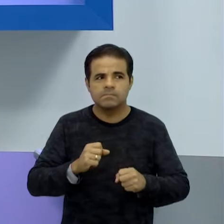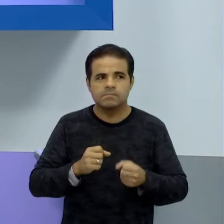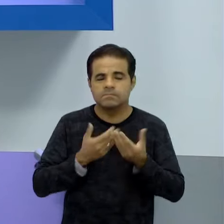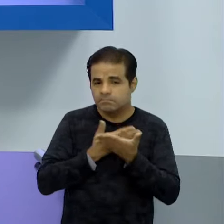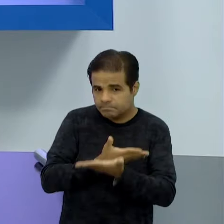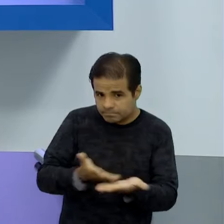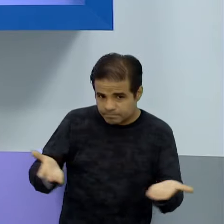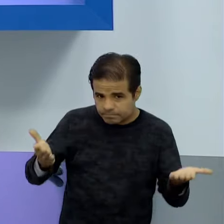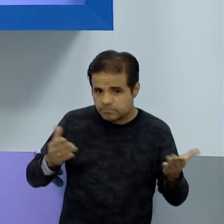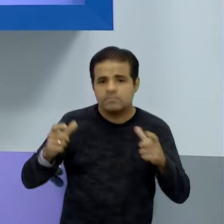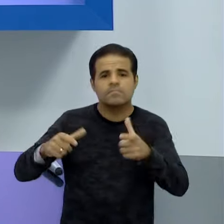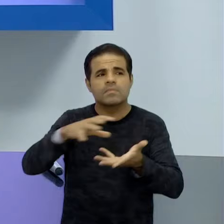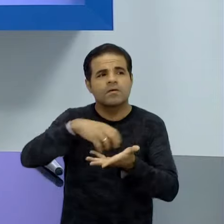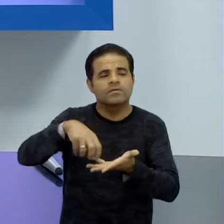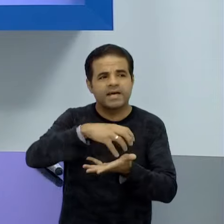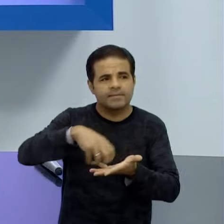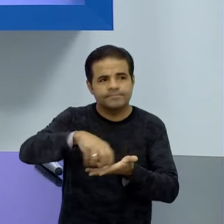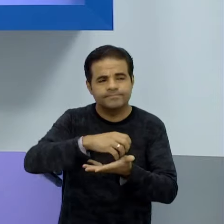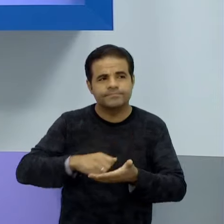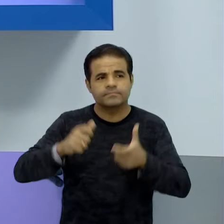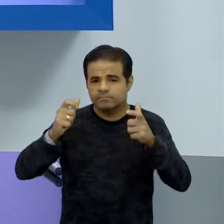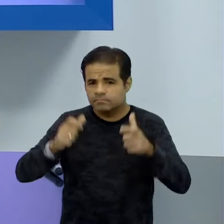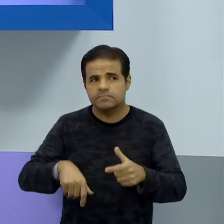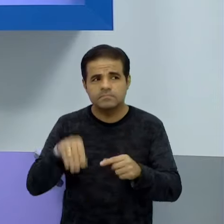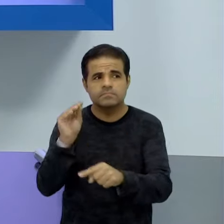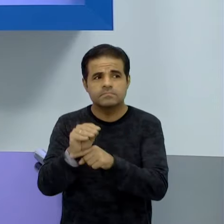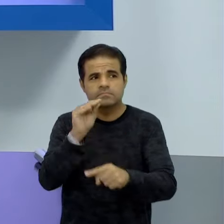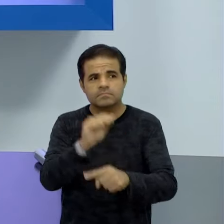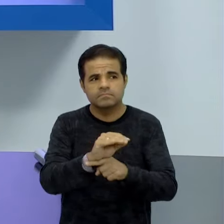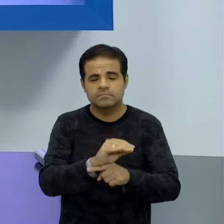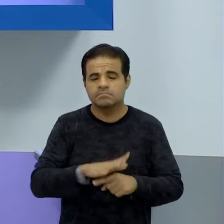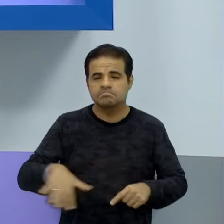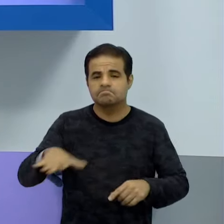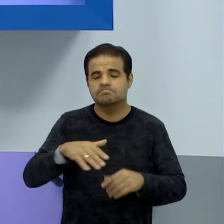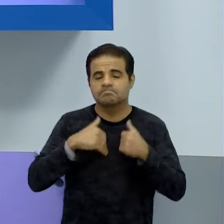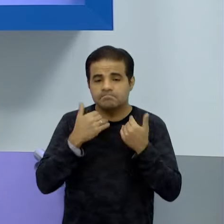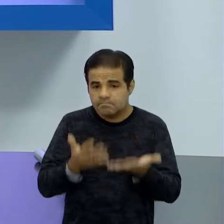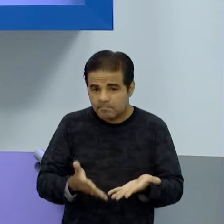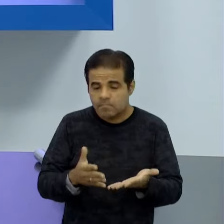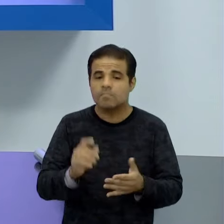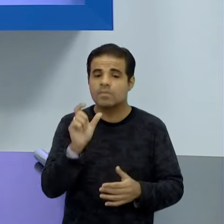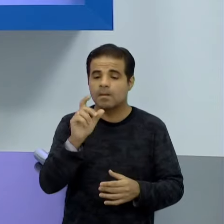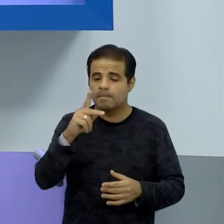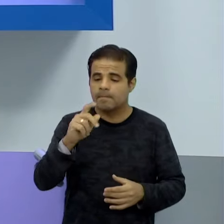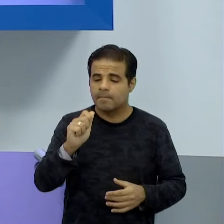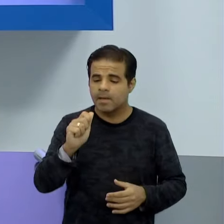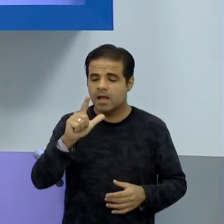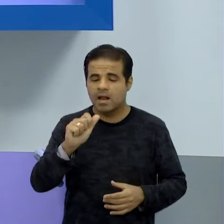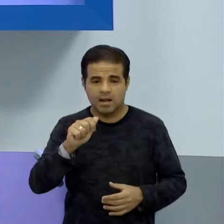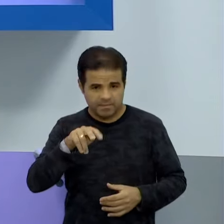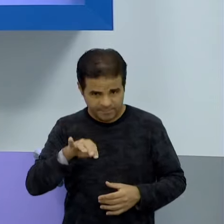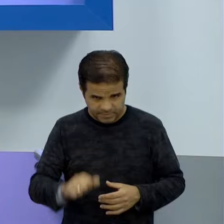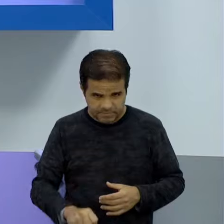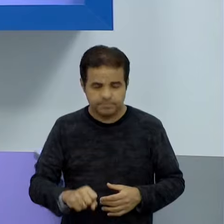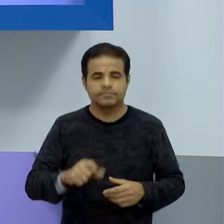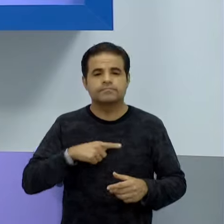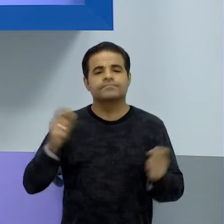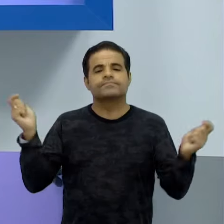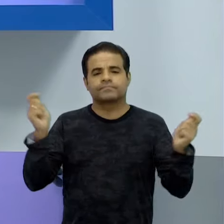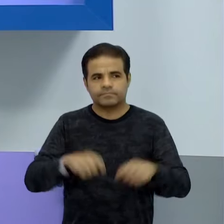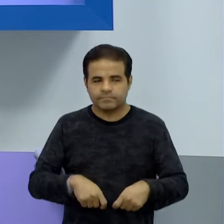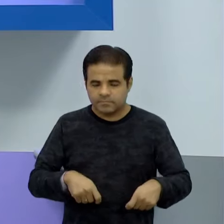num local que é uma área de preservação ambiental. Então, a palafita já está numa